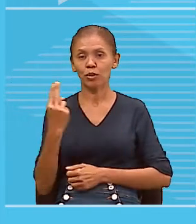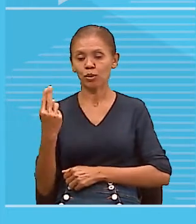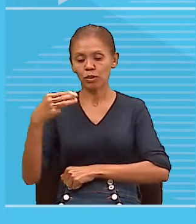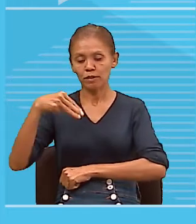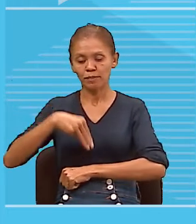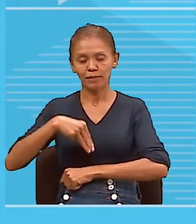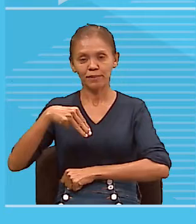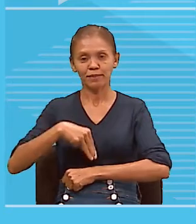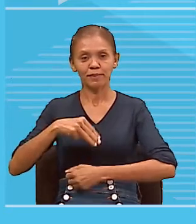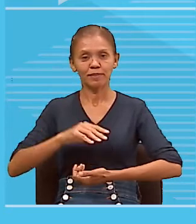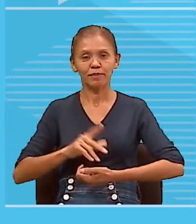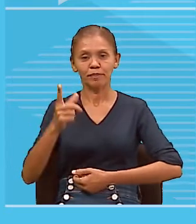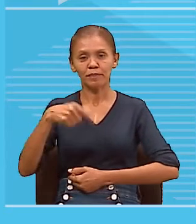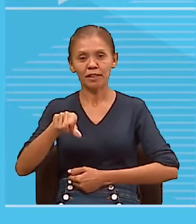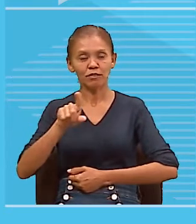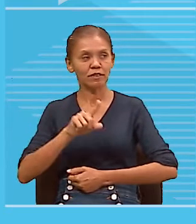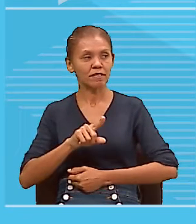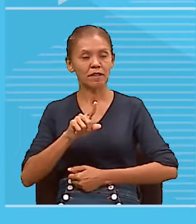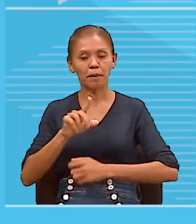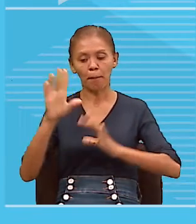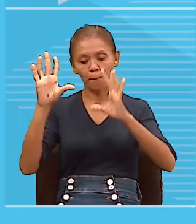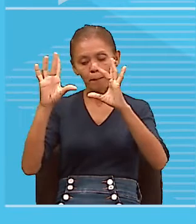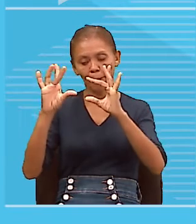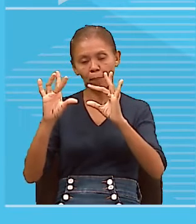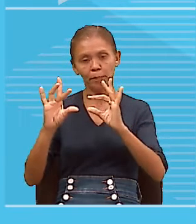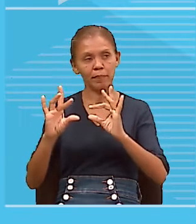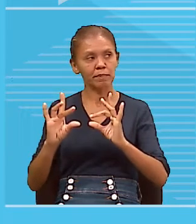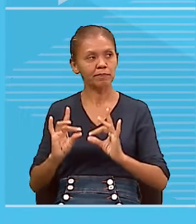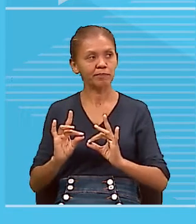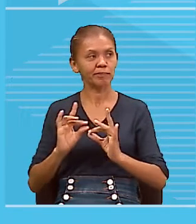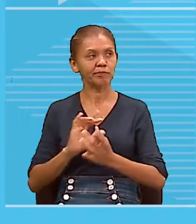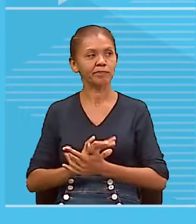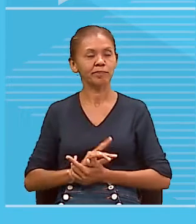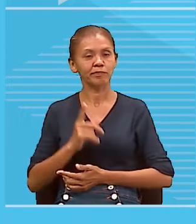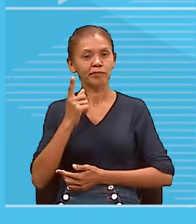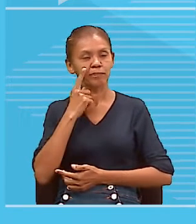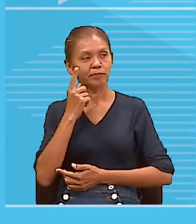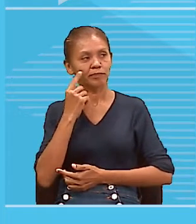dois minutinhos para vocês descreverem ó descreva